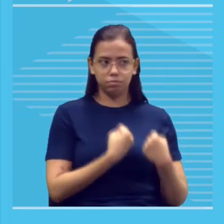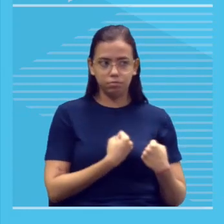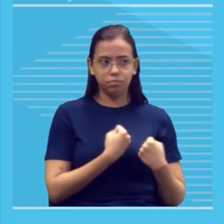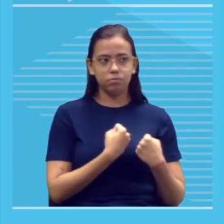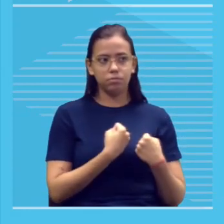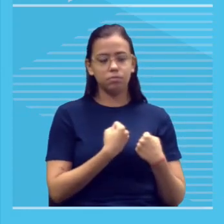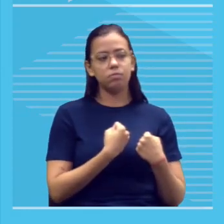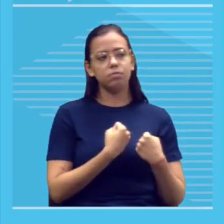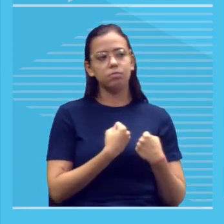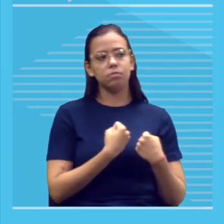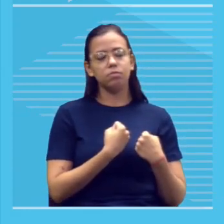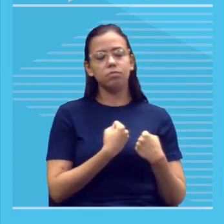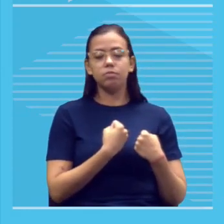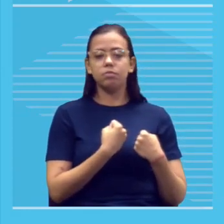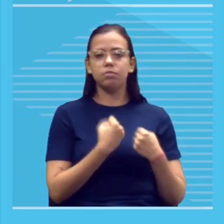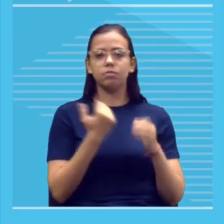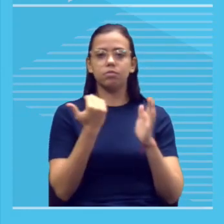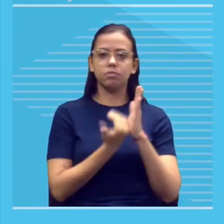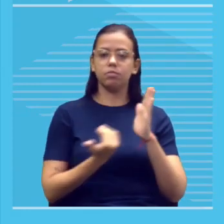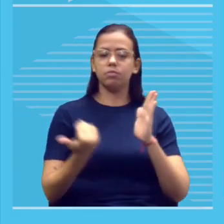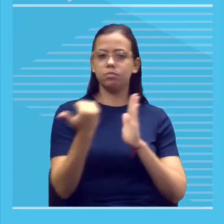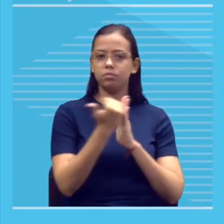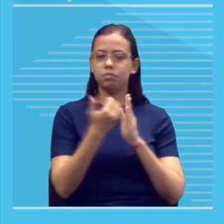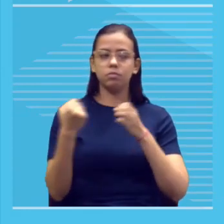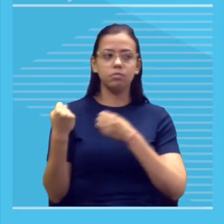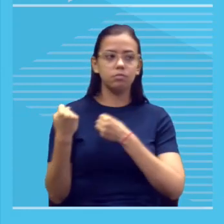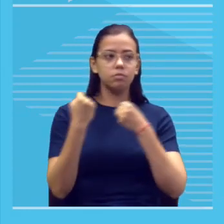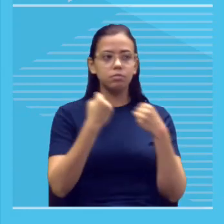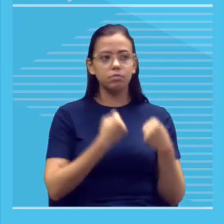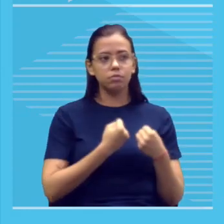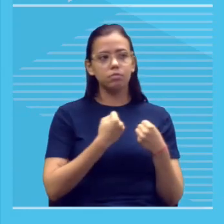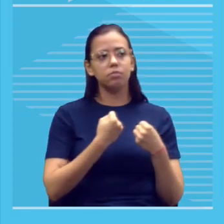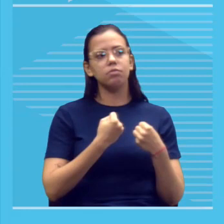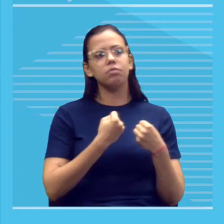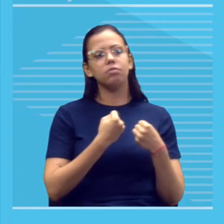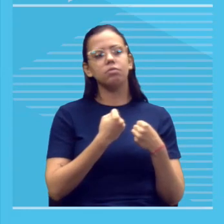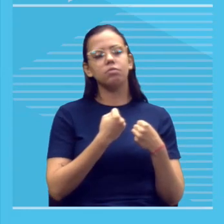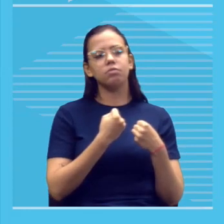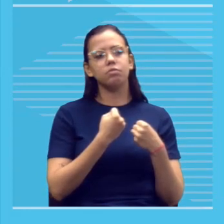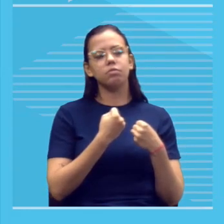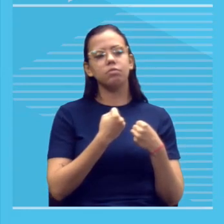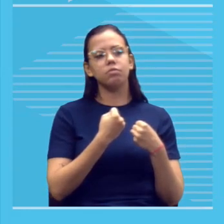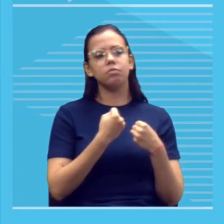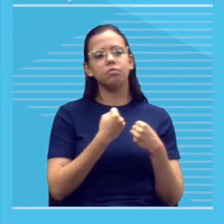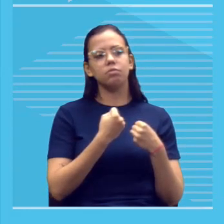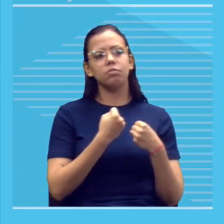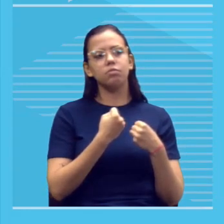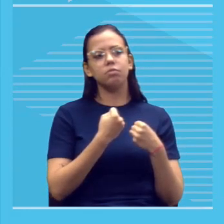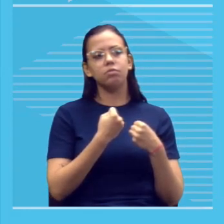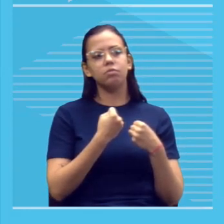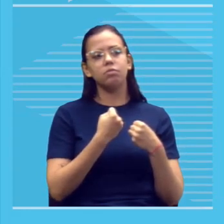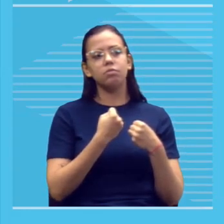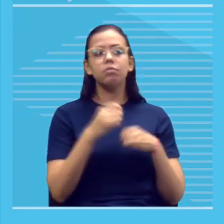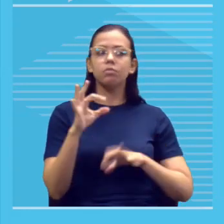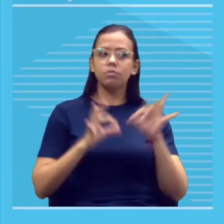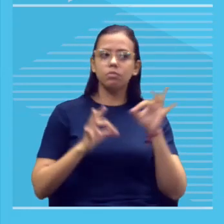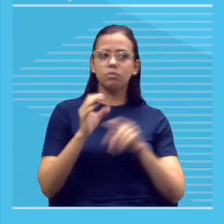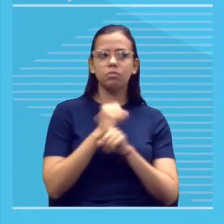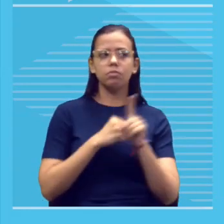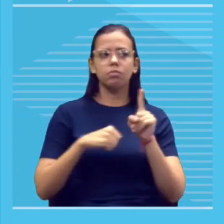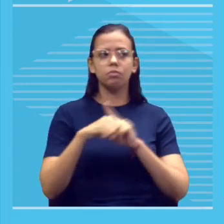superioridade abusam da superioridade de suas posições sociais